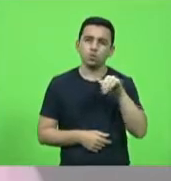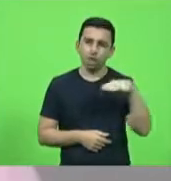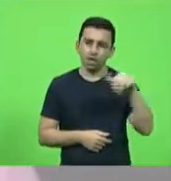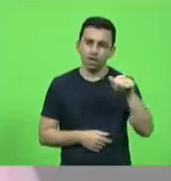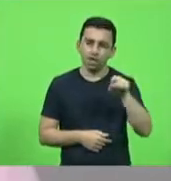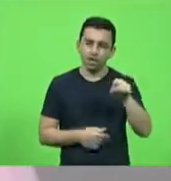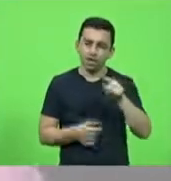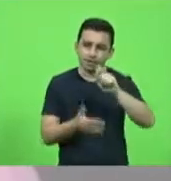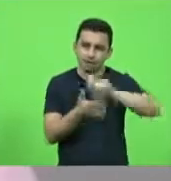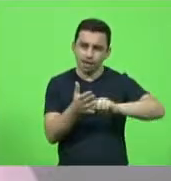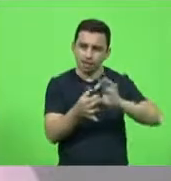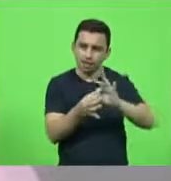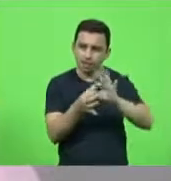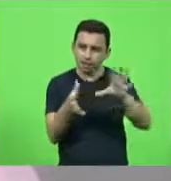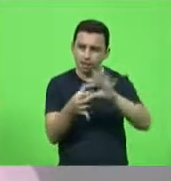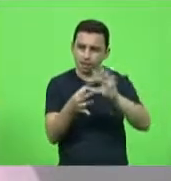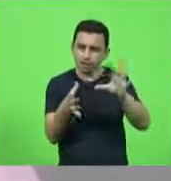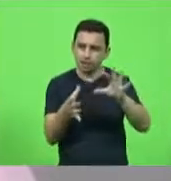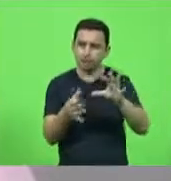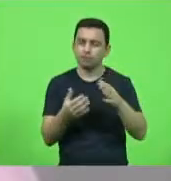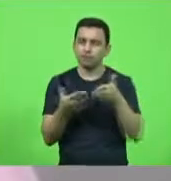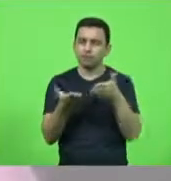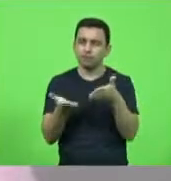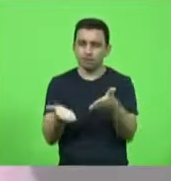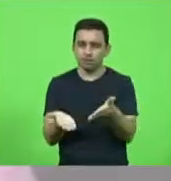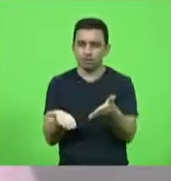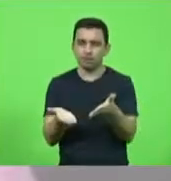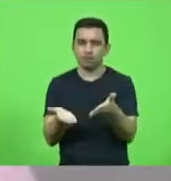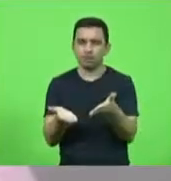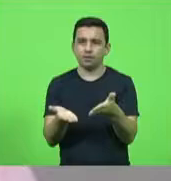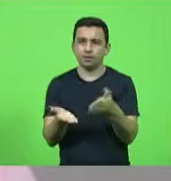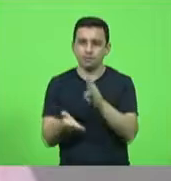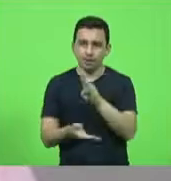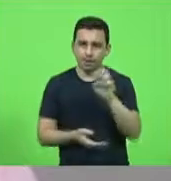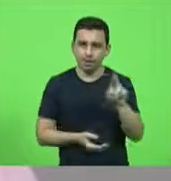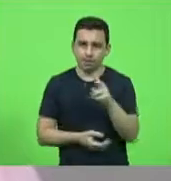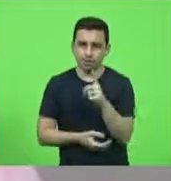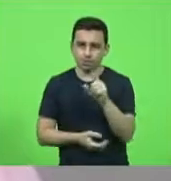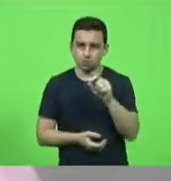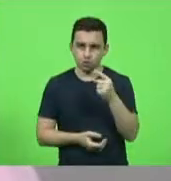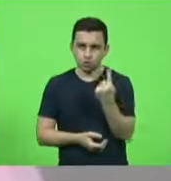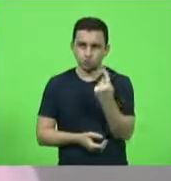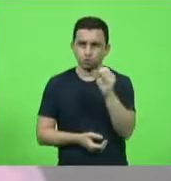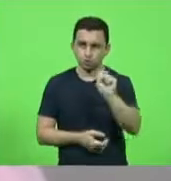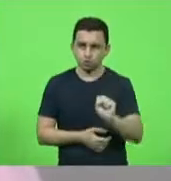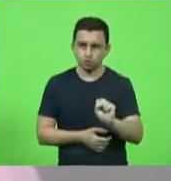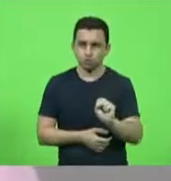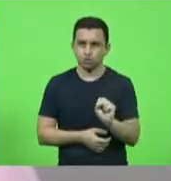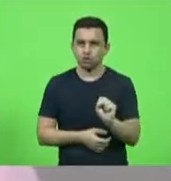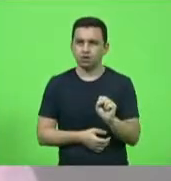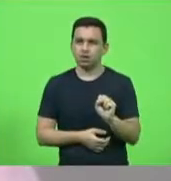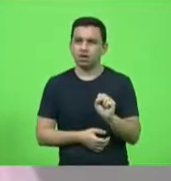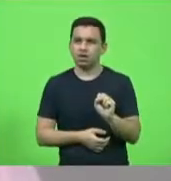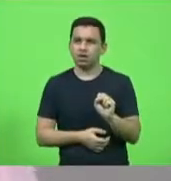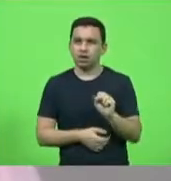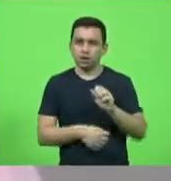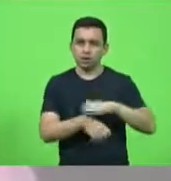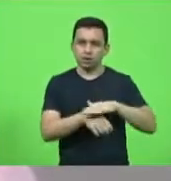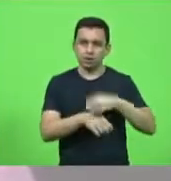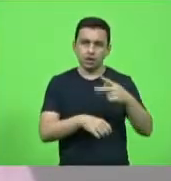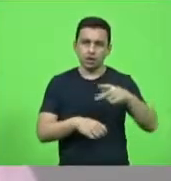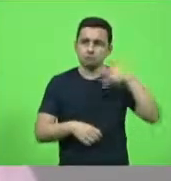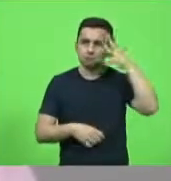liberação da concessionária da BR-101 Sul, na sua manifestação